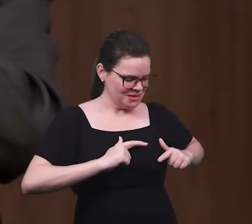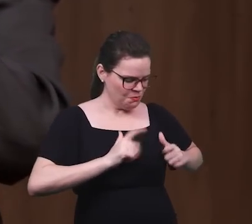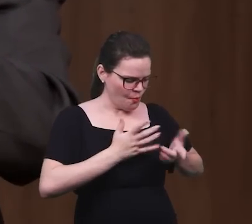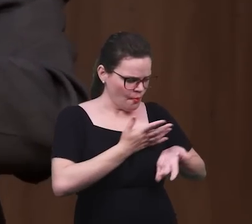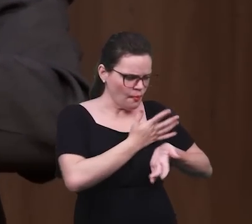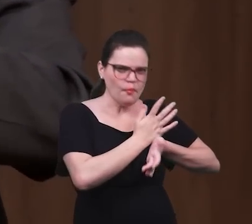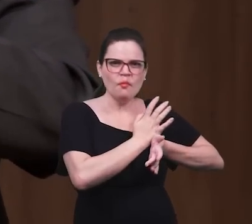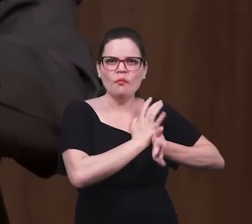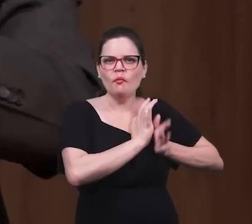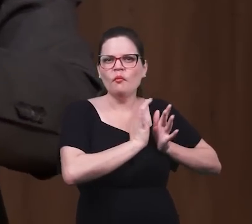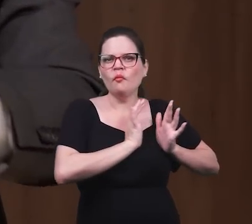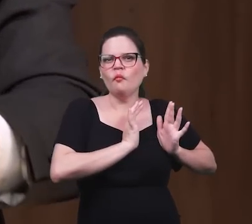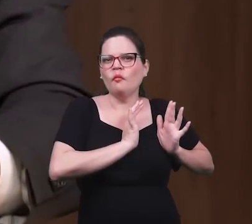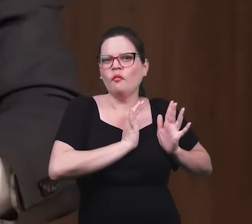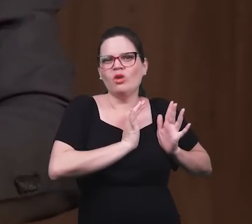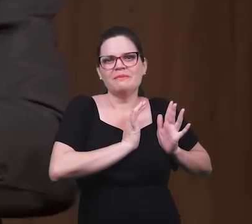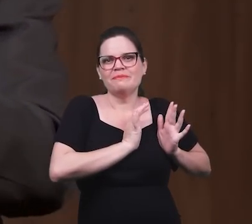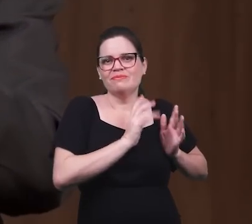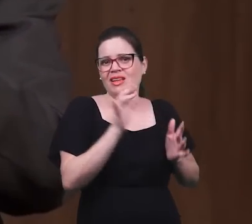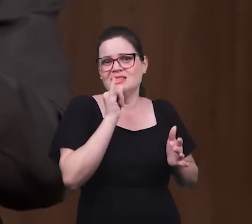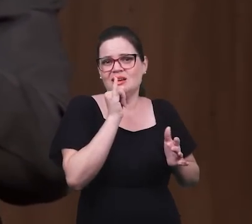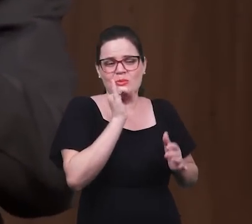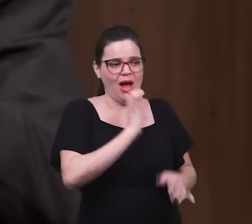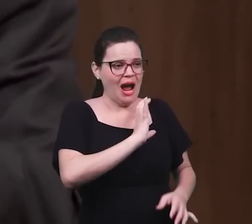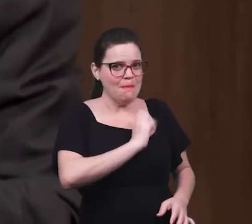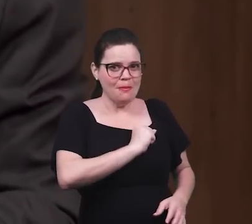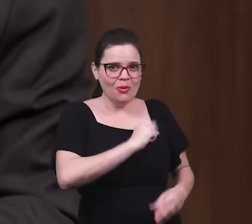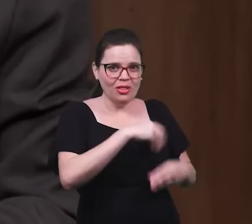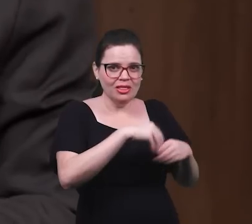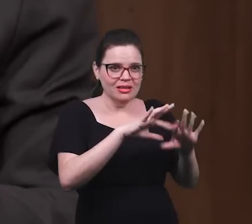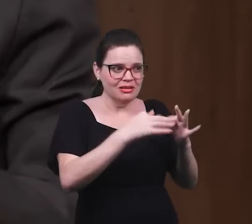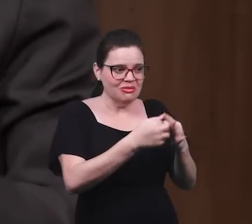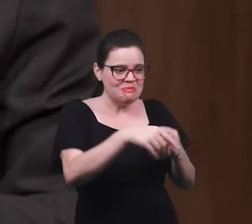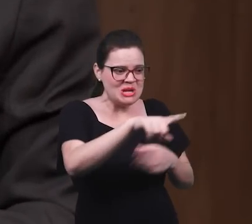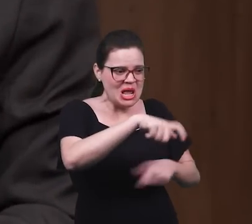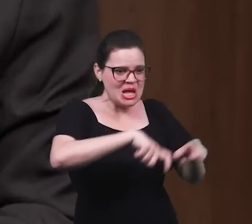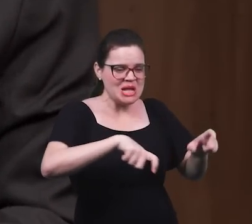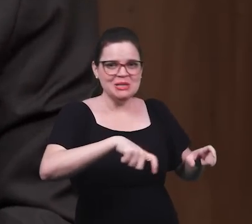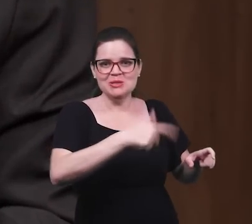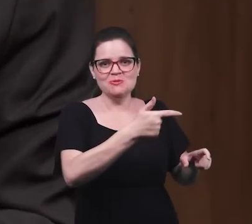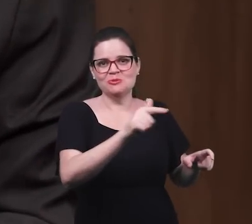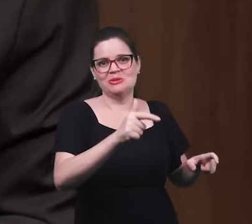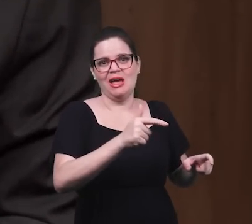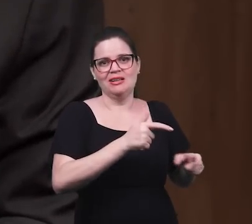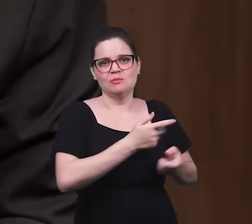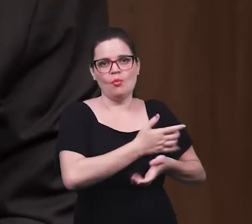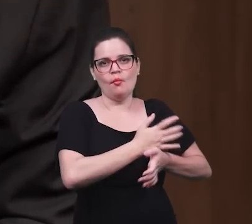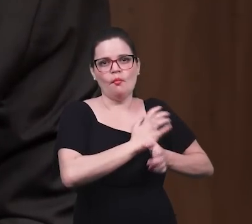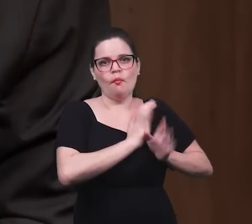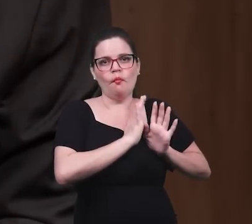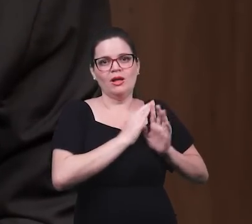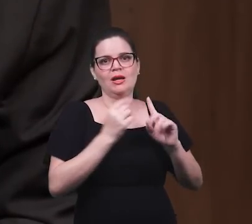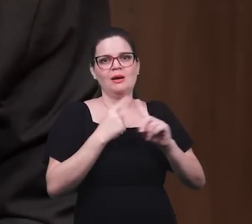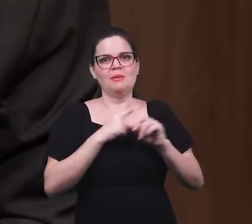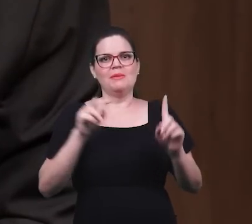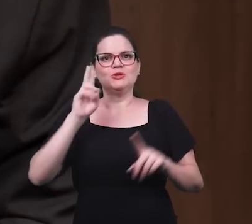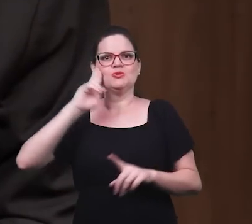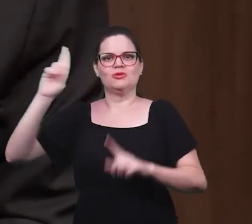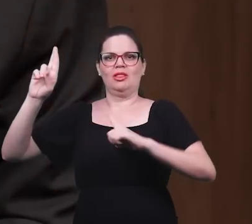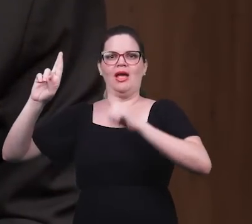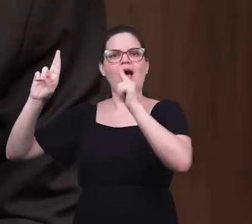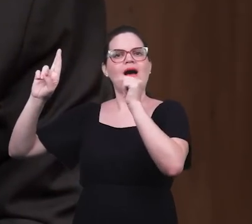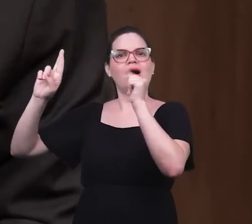multiplicar o pecado, o amor secou. Mas a igreja tem a fonte. como Elias Glória a tinha. Deus. Para a igreja não falta, porque ela tem a